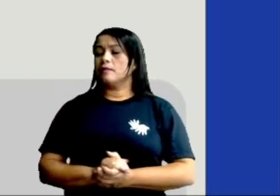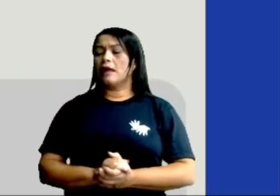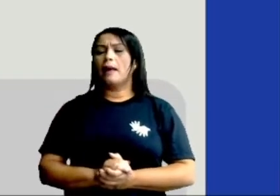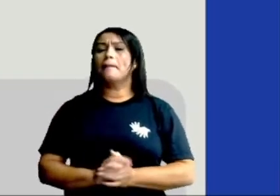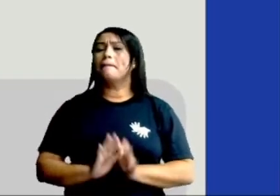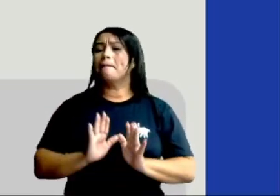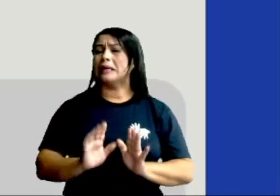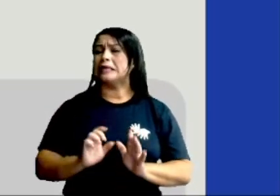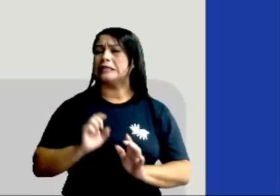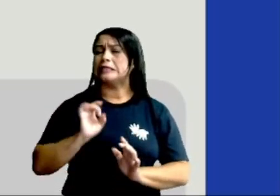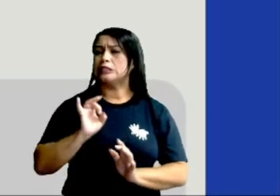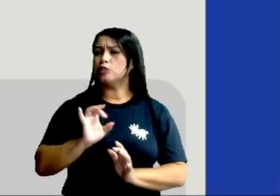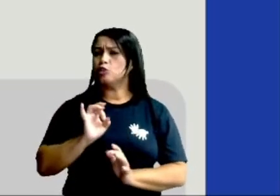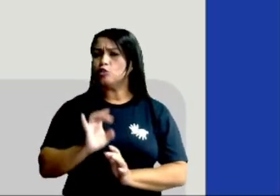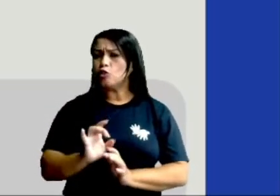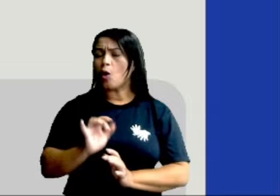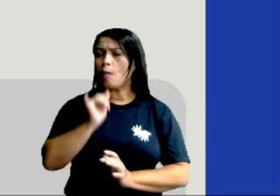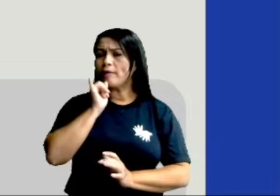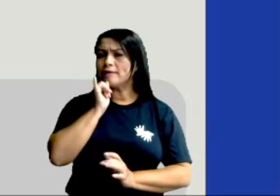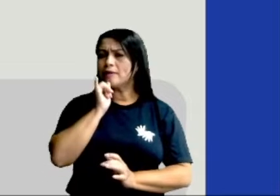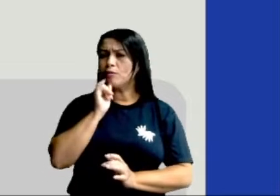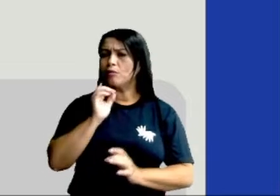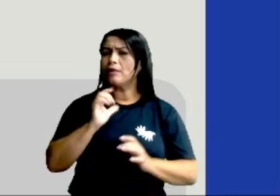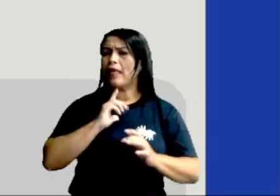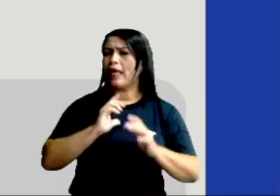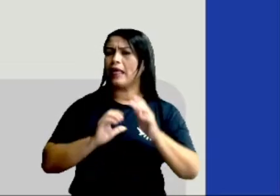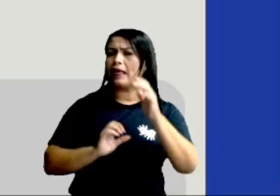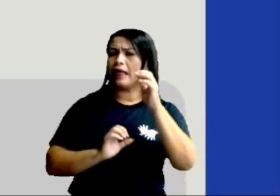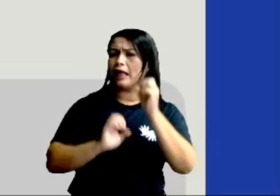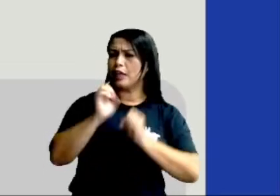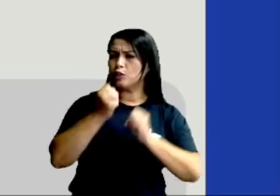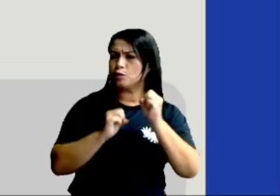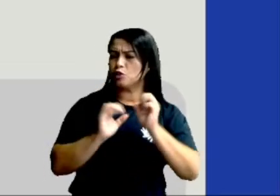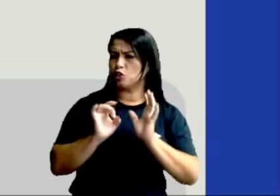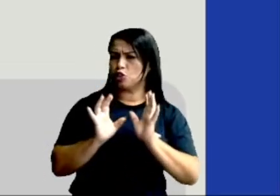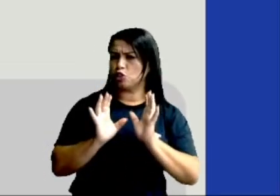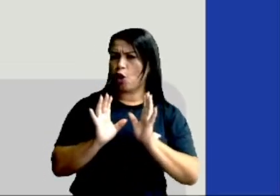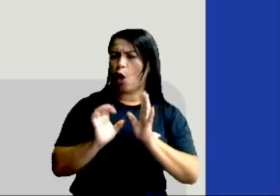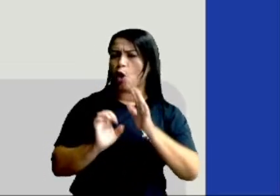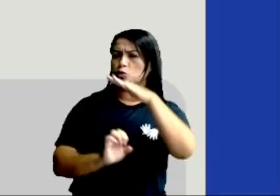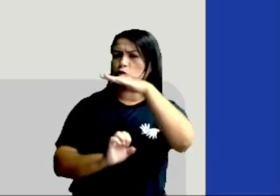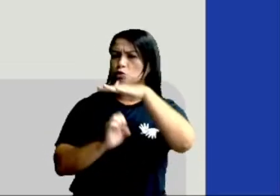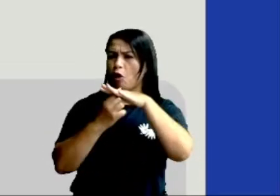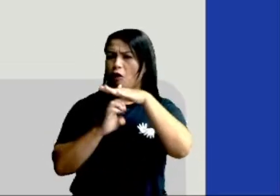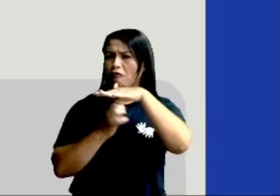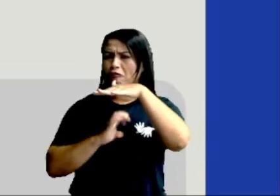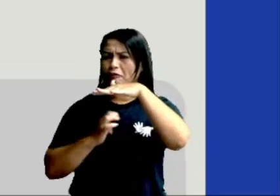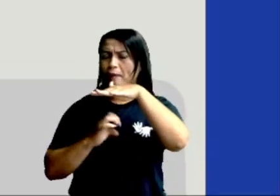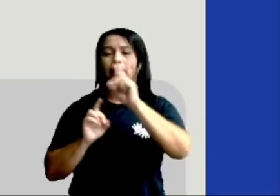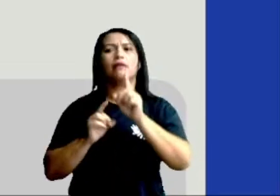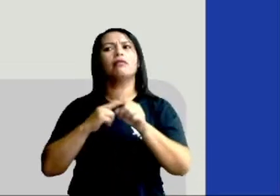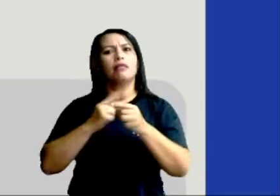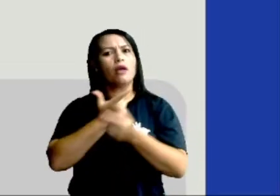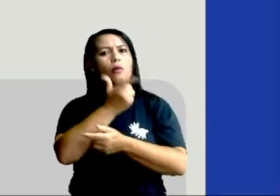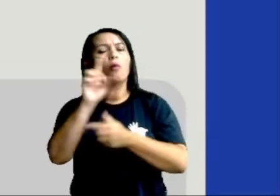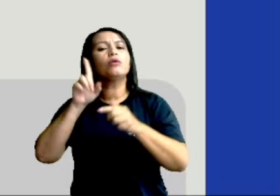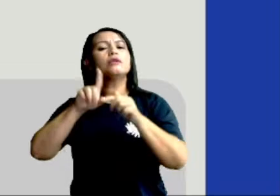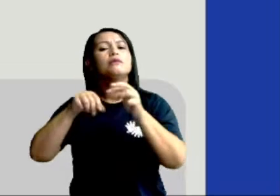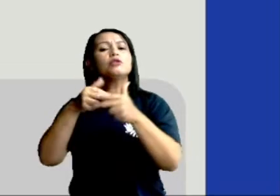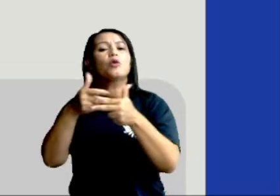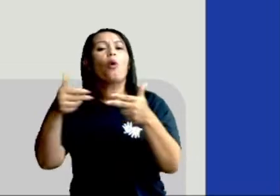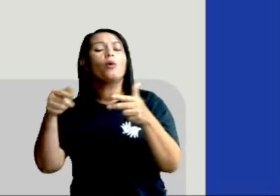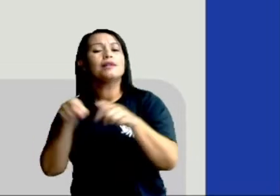Mas nem só de indústria vive o Sudeste, tá? Além dela ter a maior concentração industrial do país, as